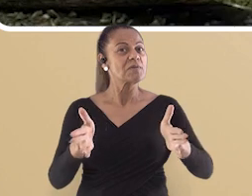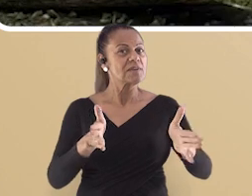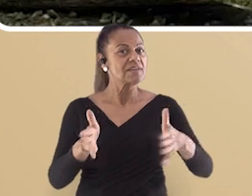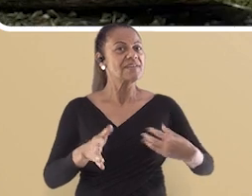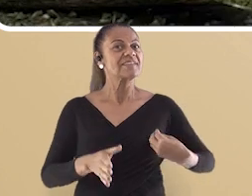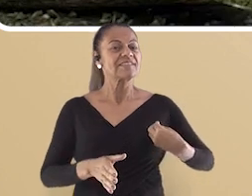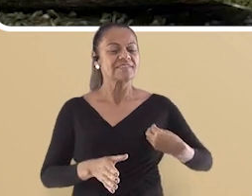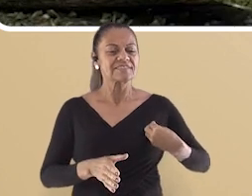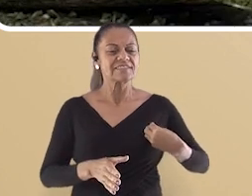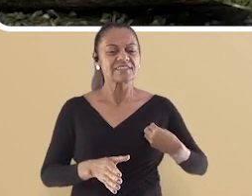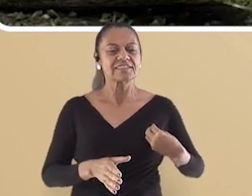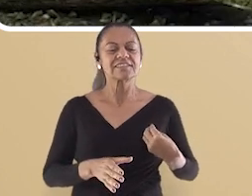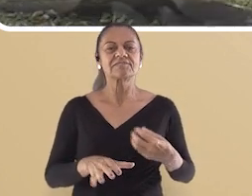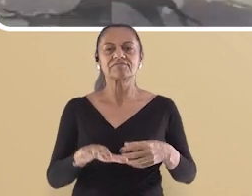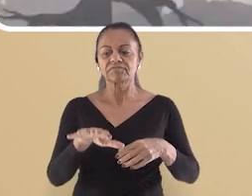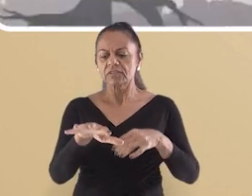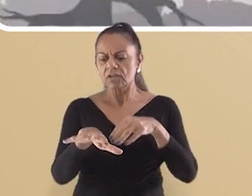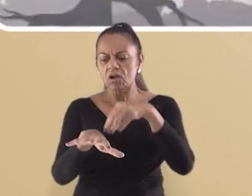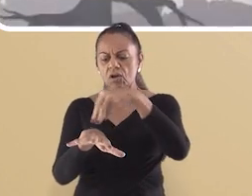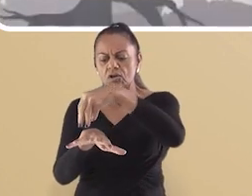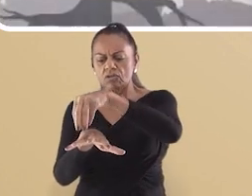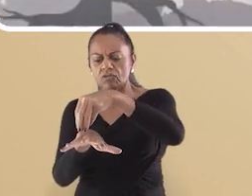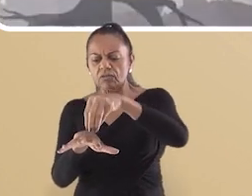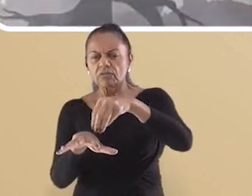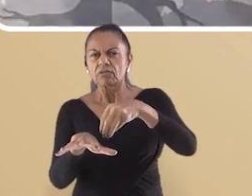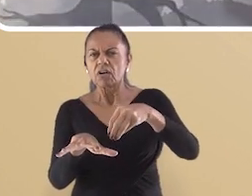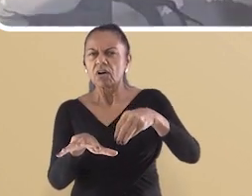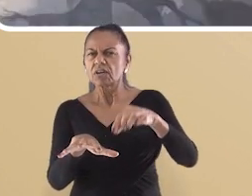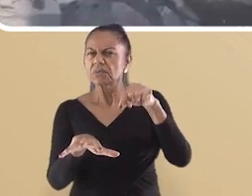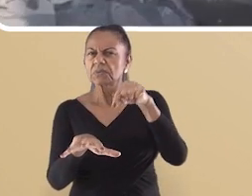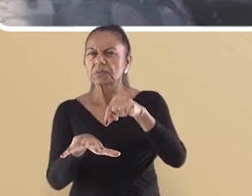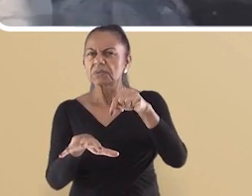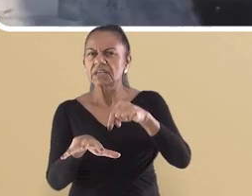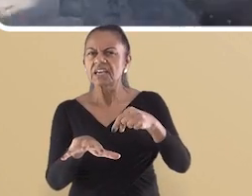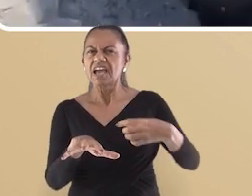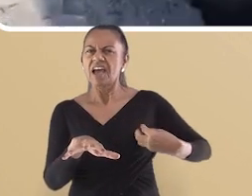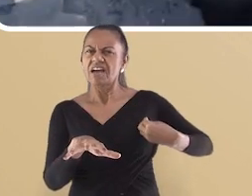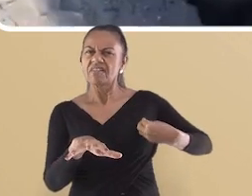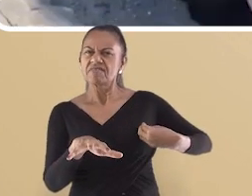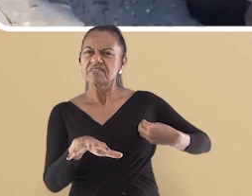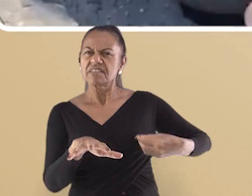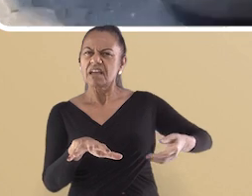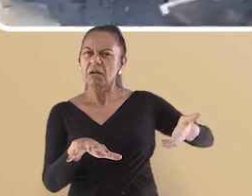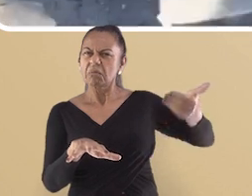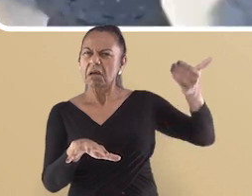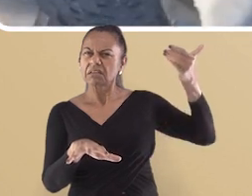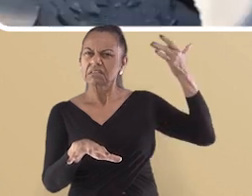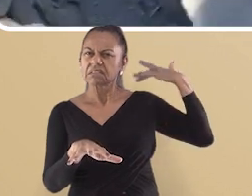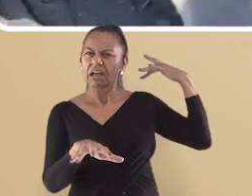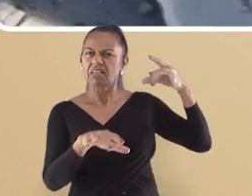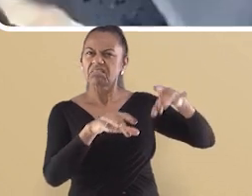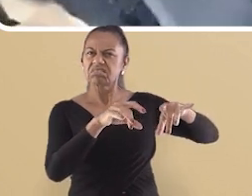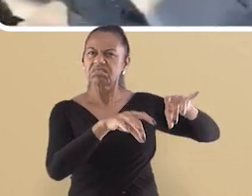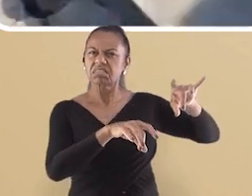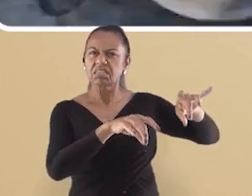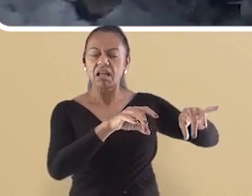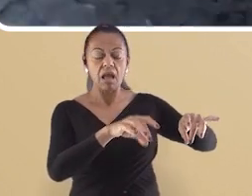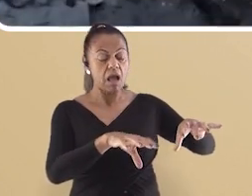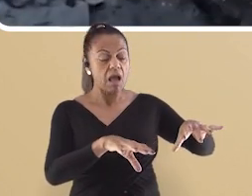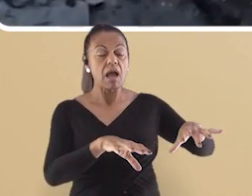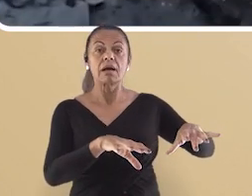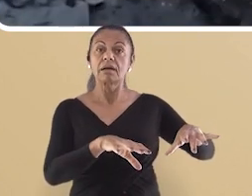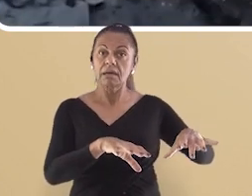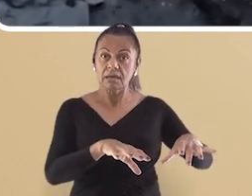o período que esse animal viveu. Vamos recapitular? Os fósseis são restos ou vestígios de seres vivos que habitaram a Terra no